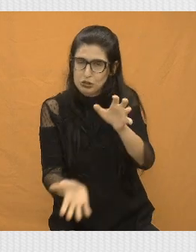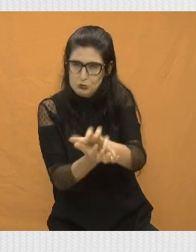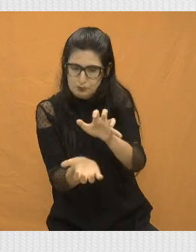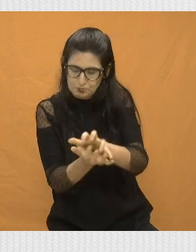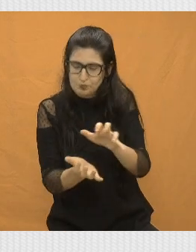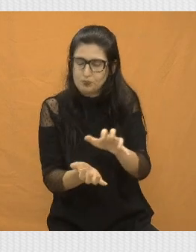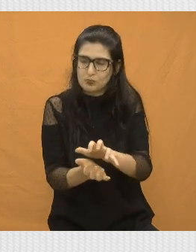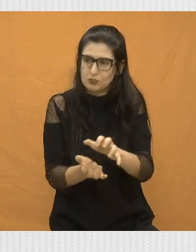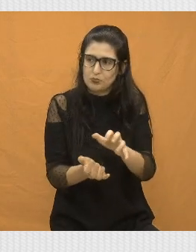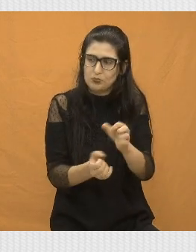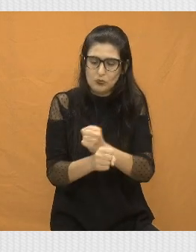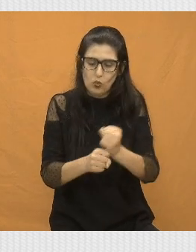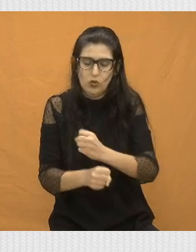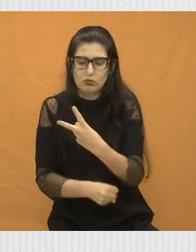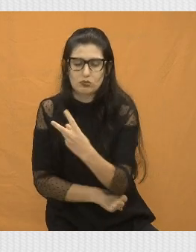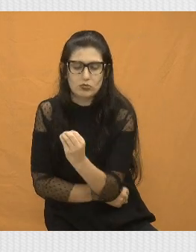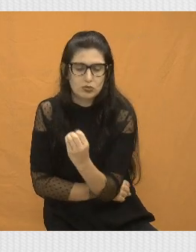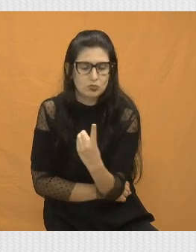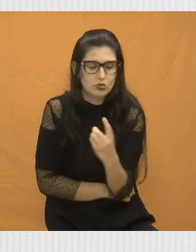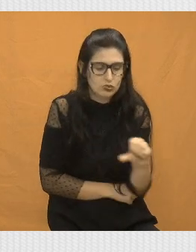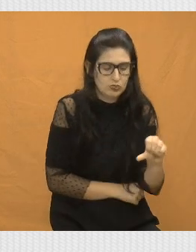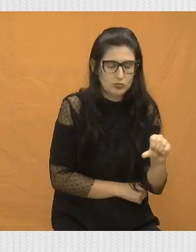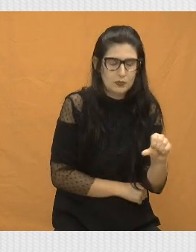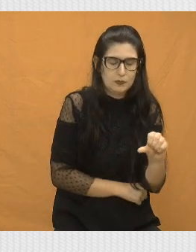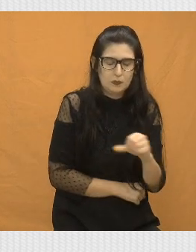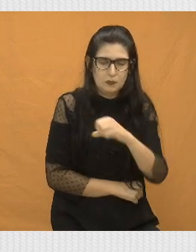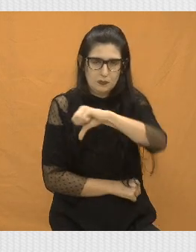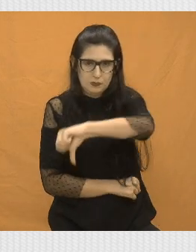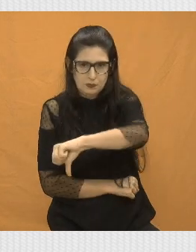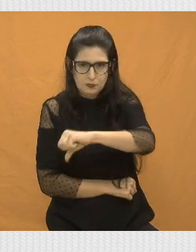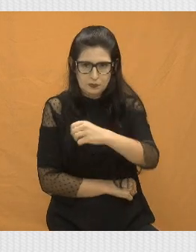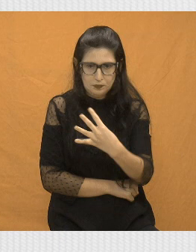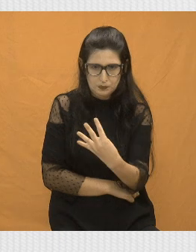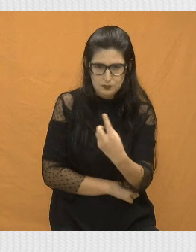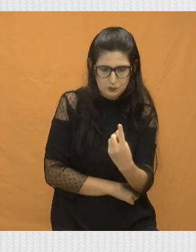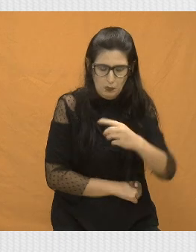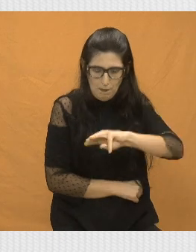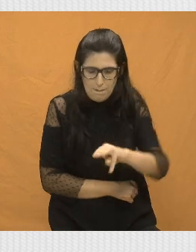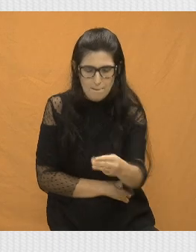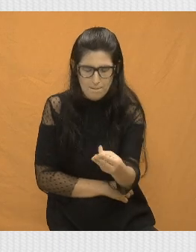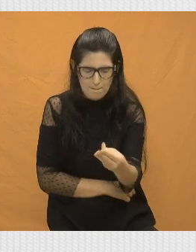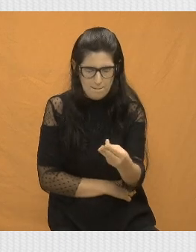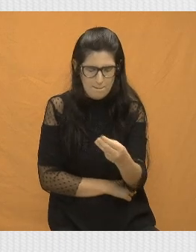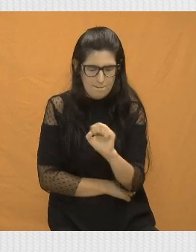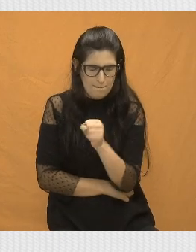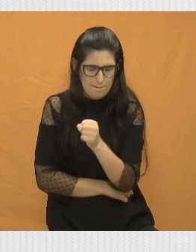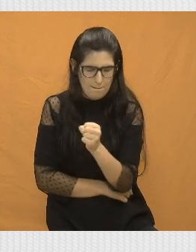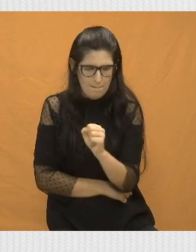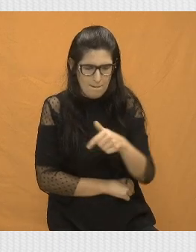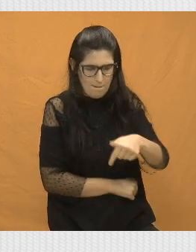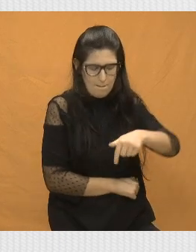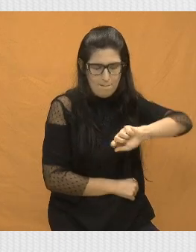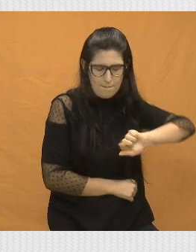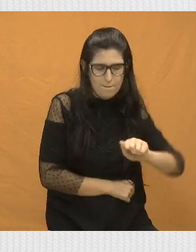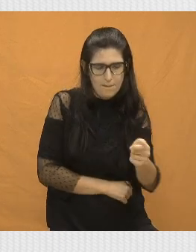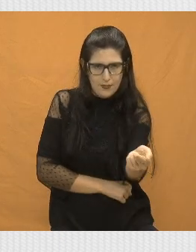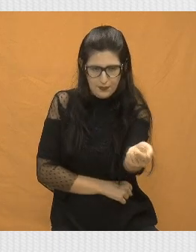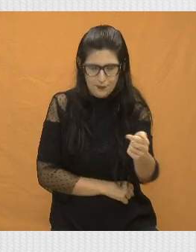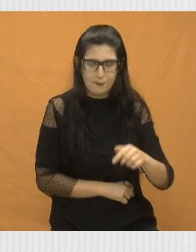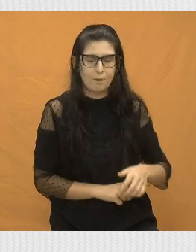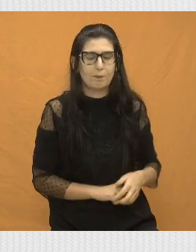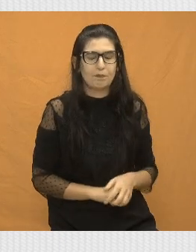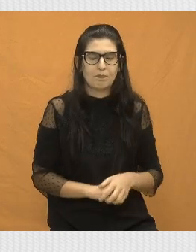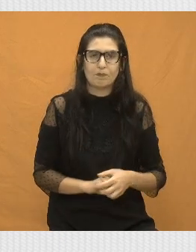em 2019 está na ordem de 941 milhões e 87 mil,